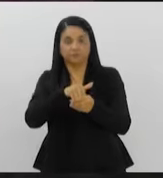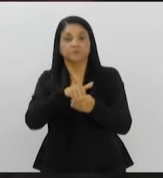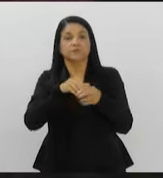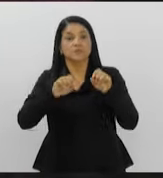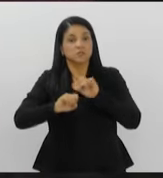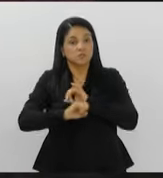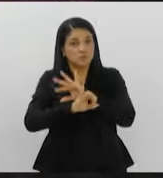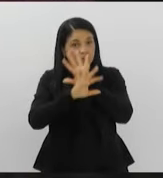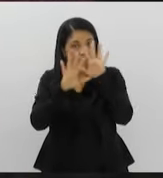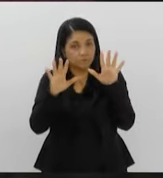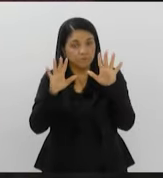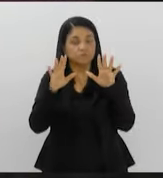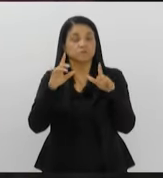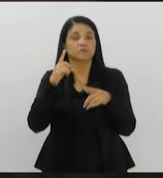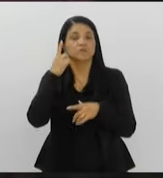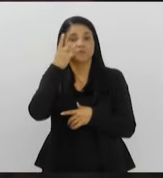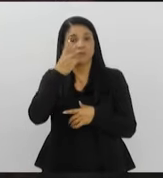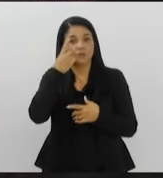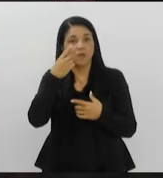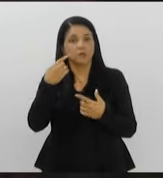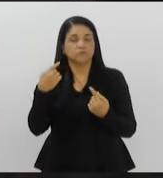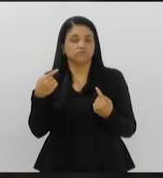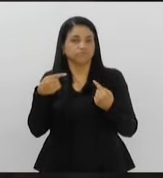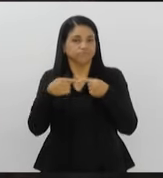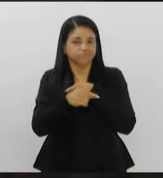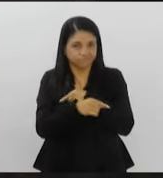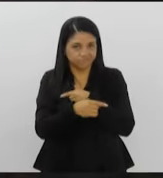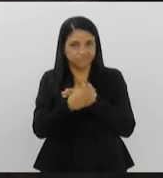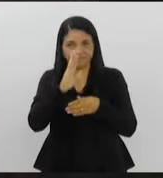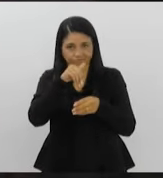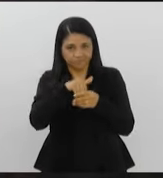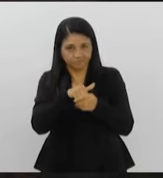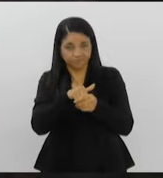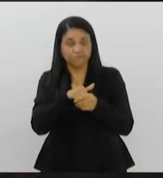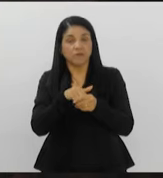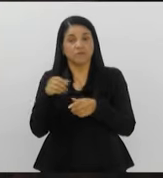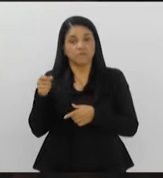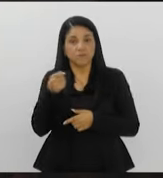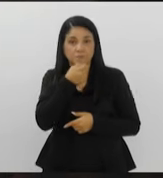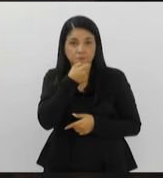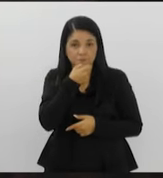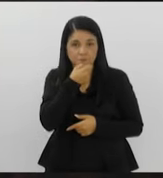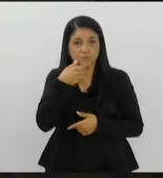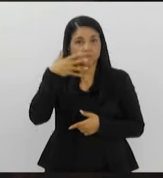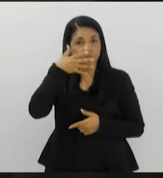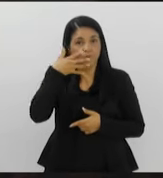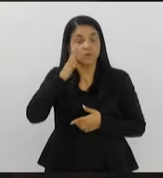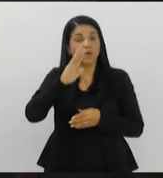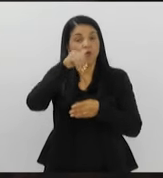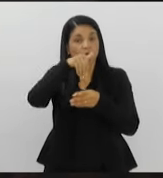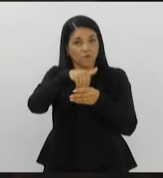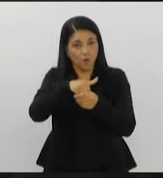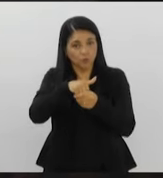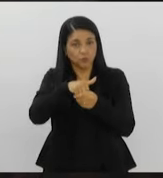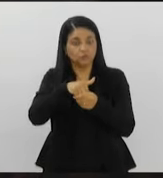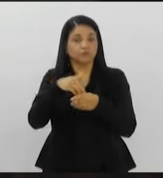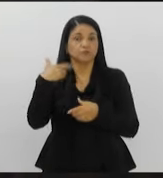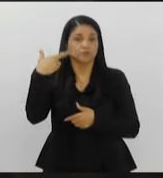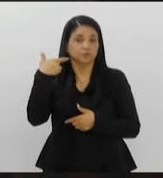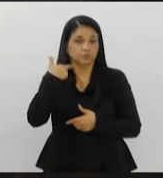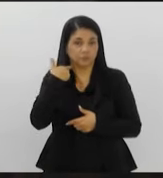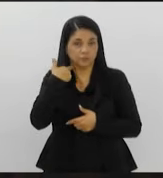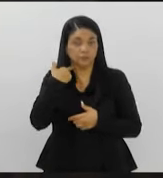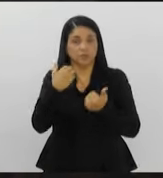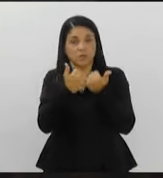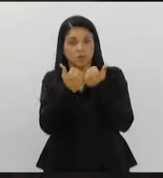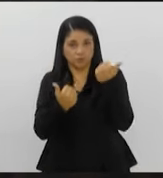que os parlamentares declinados deverão vir ao microfone e proclamar em aberto o seu voto para o cargo de procuradoras